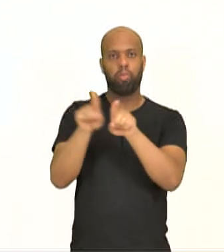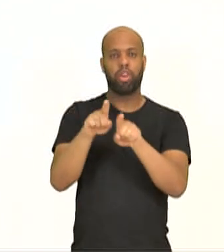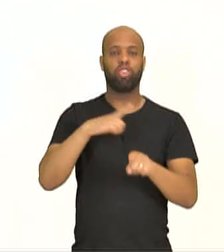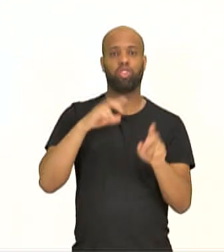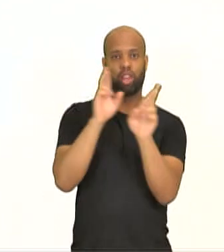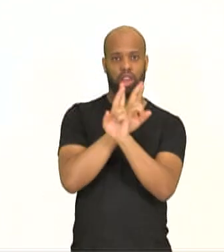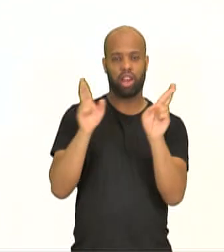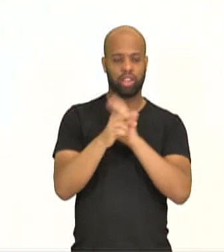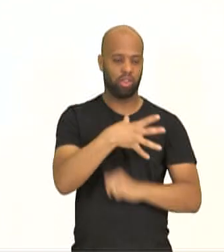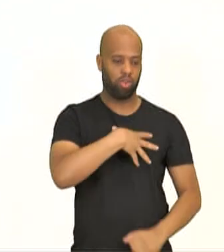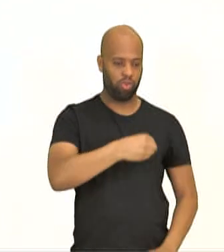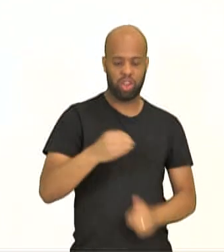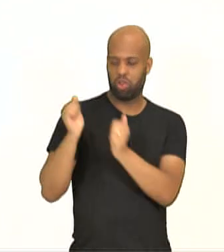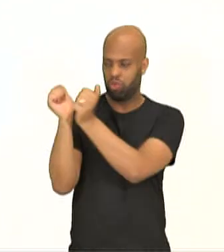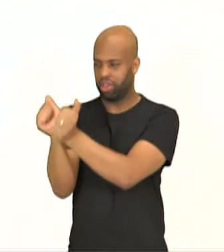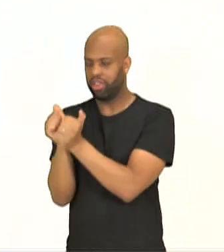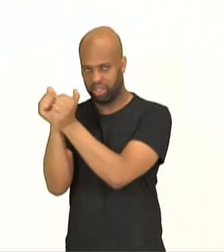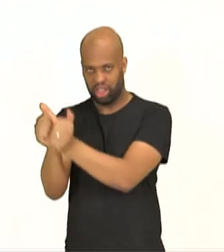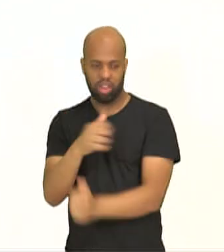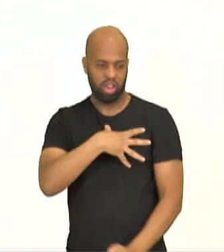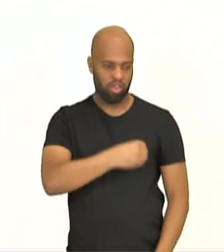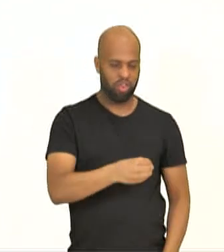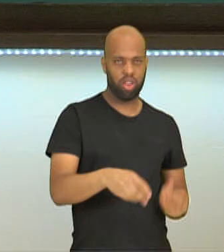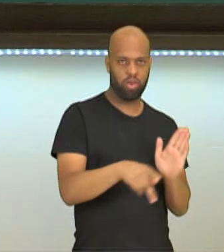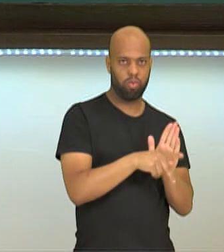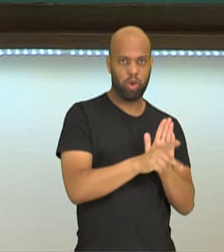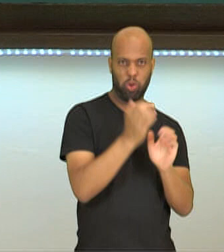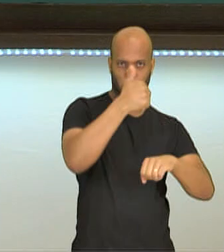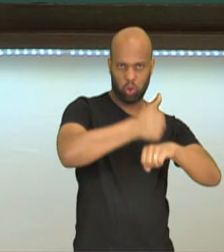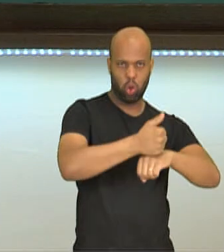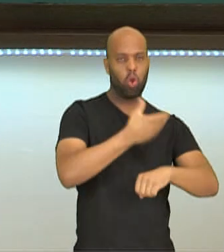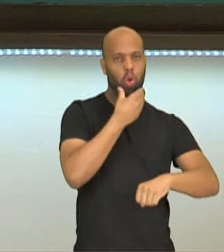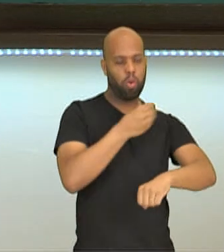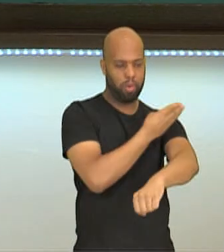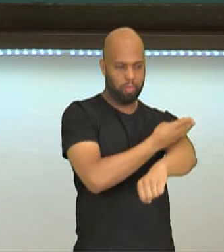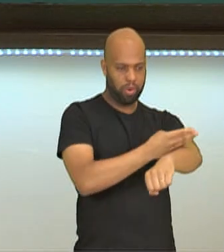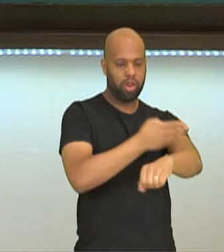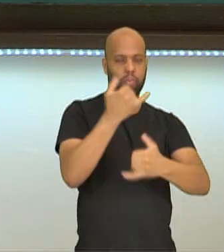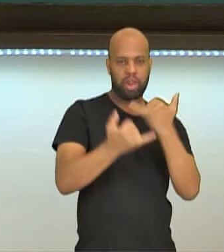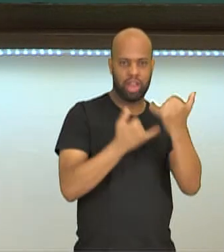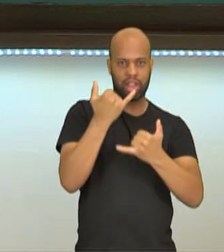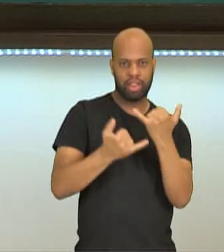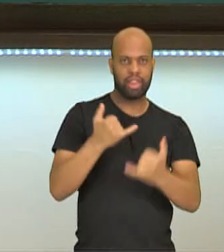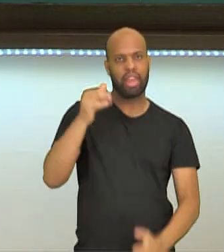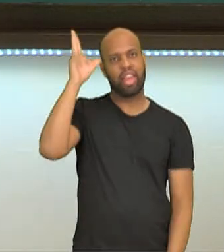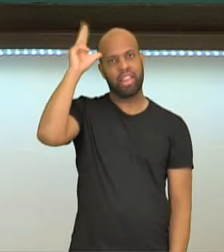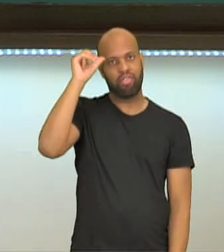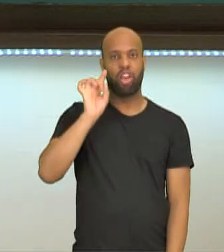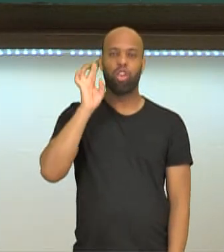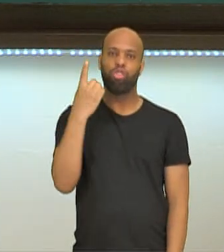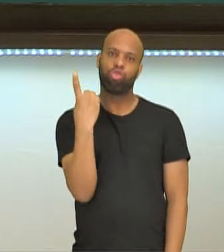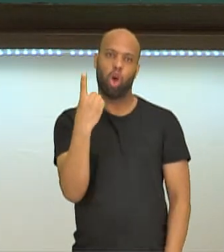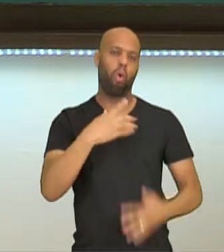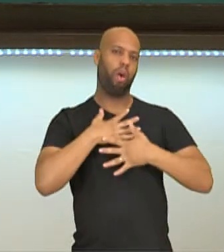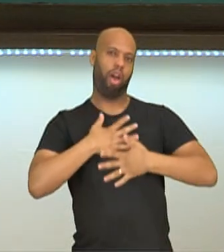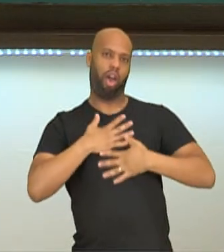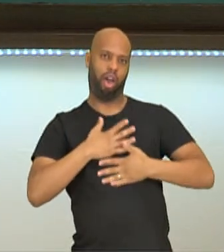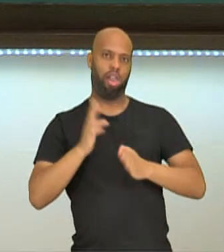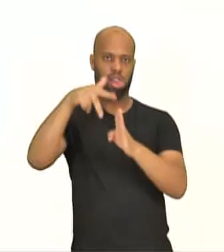relação entre o filho do escravo e o filho do homem branco, na brincadeira do cavalinho, em que apenas um se